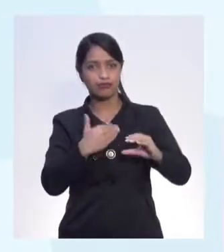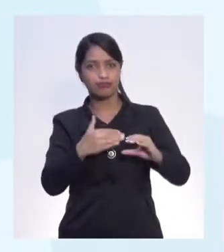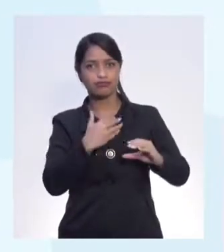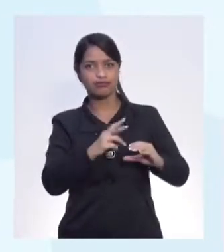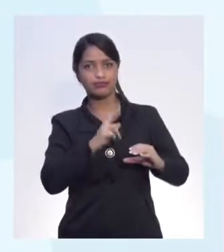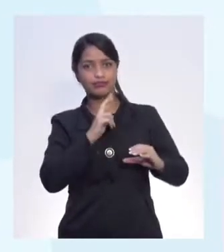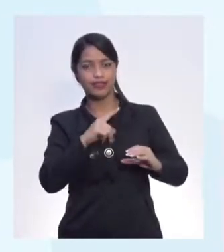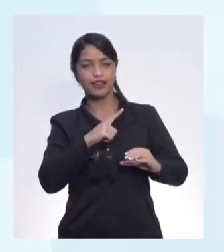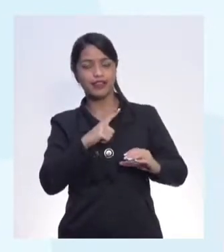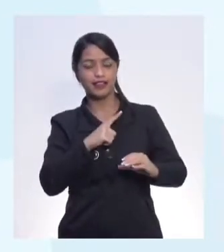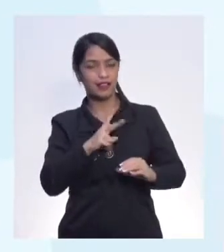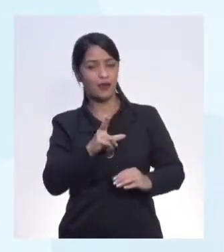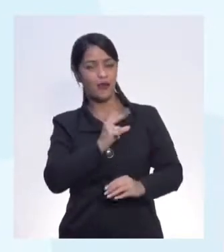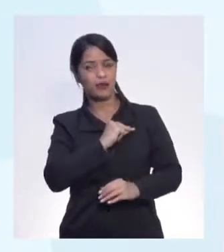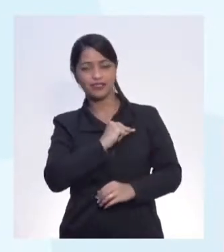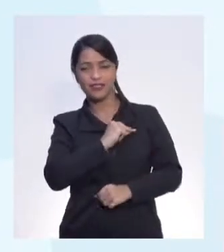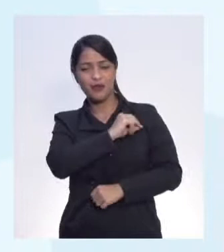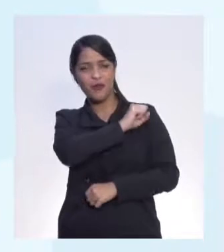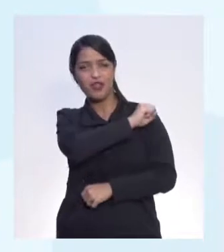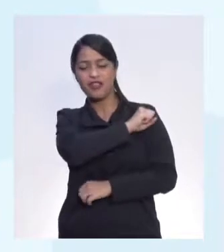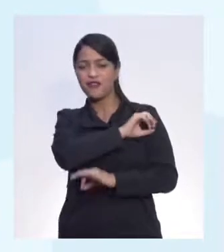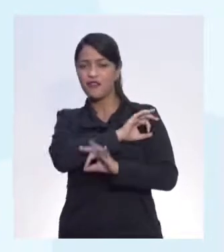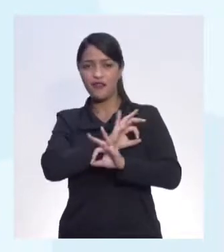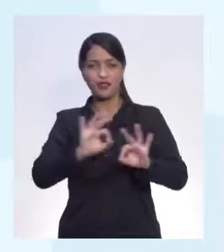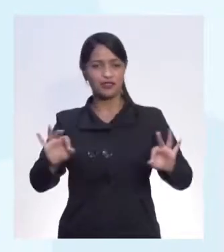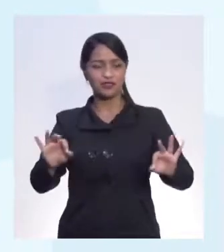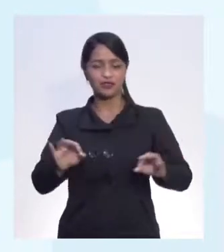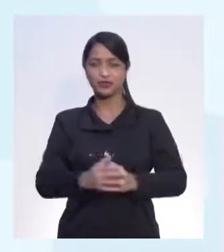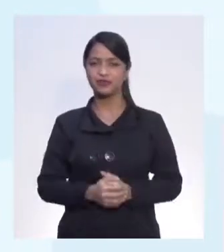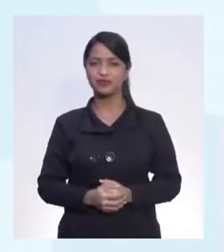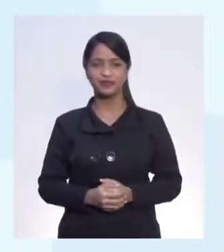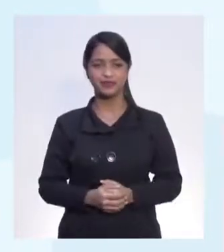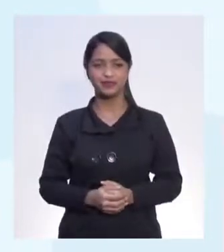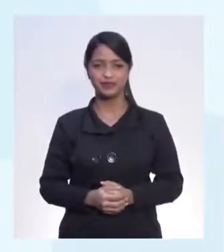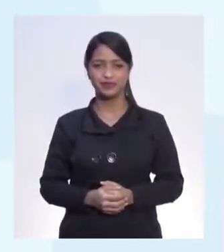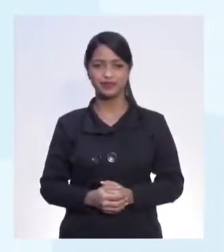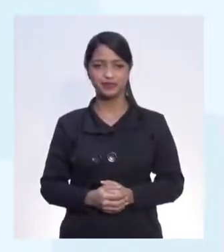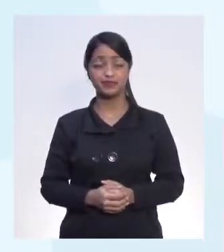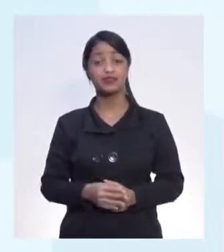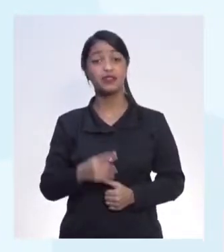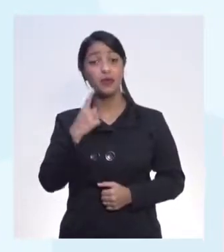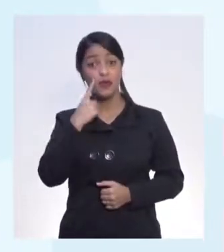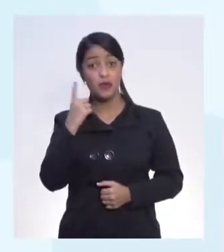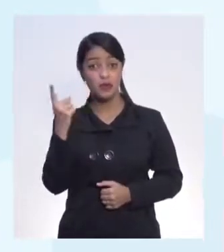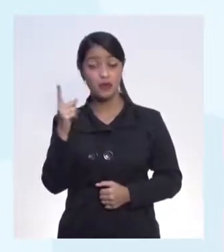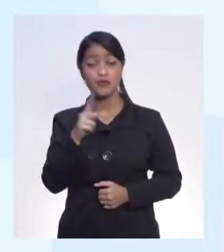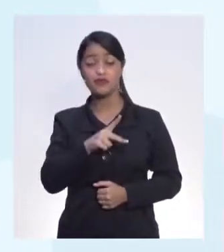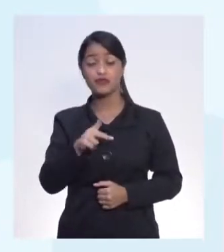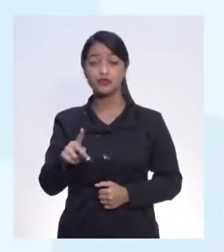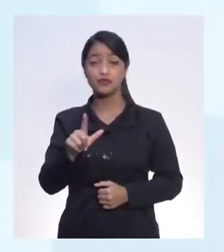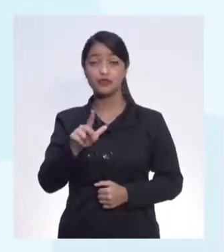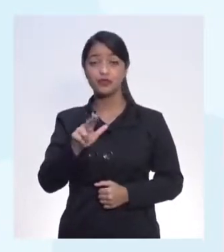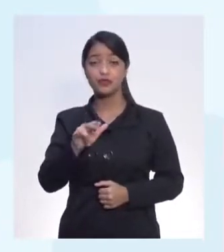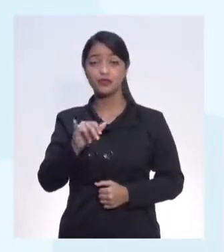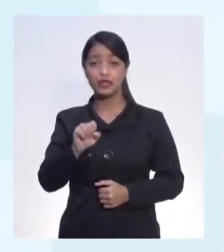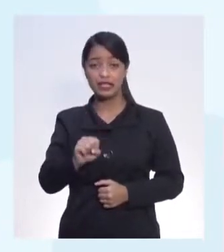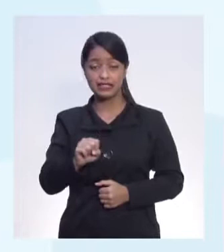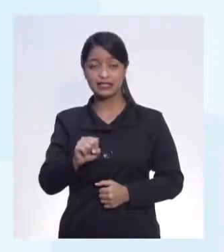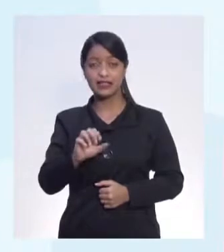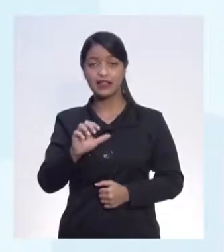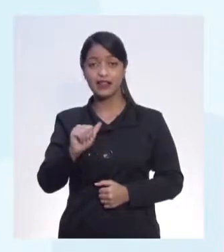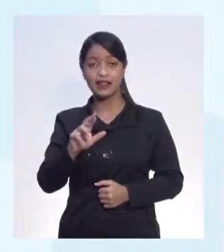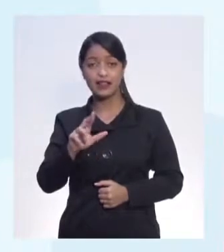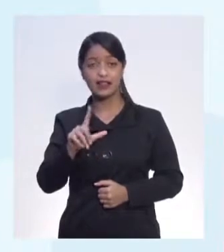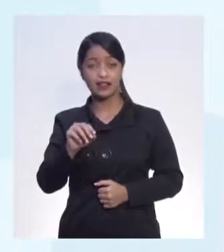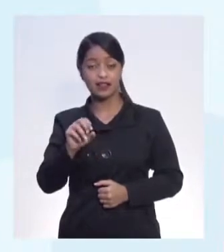ideia. né? Nossa, 8º anos estão ótimos. Olha, o Pro Luiz Carlos. Eu vou ler